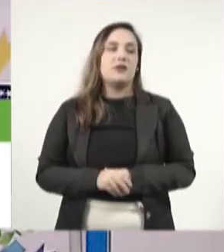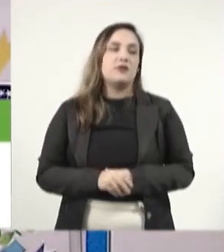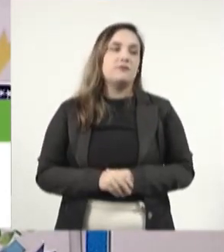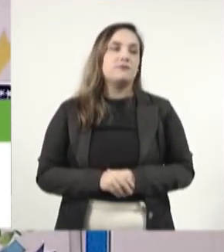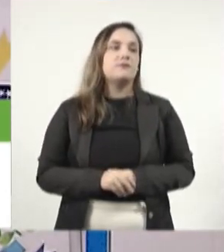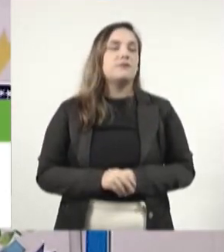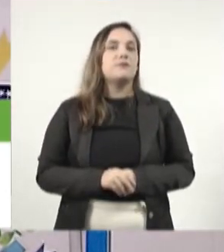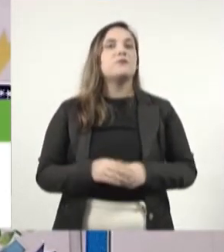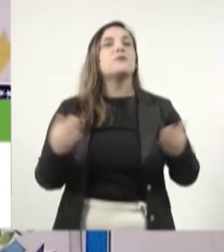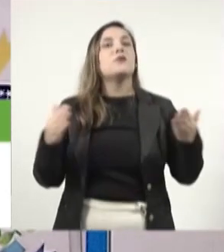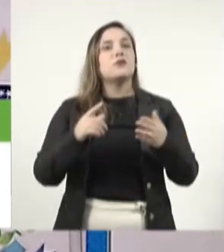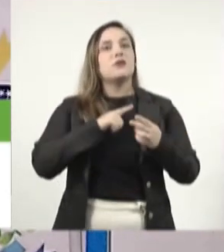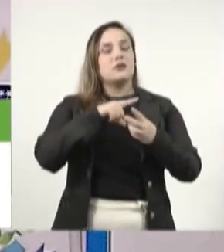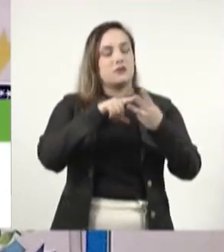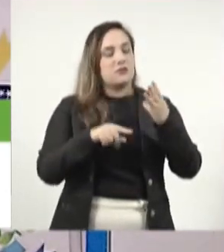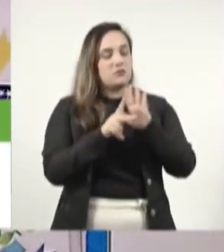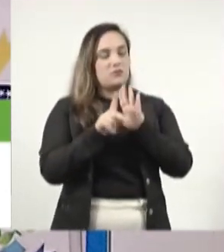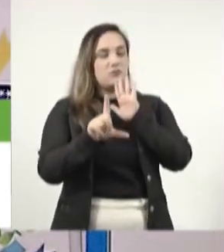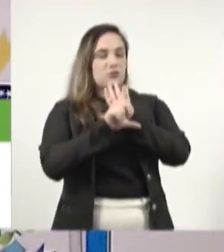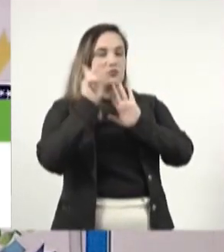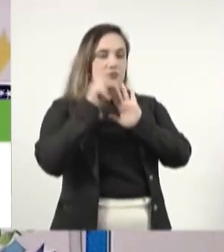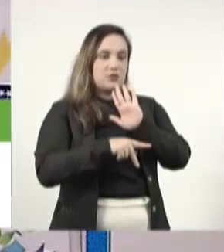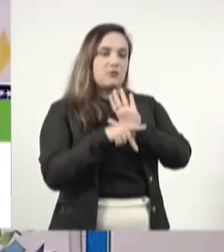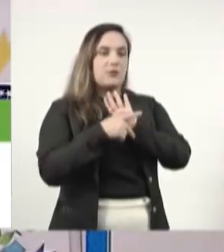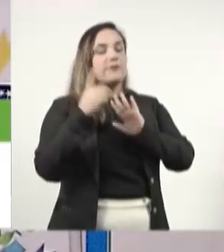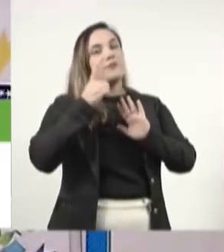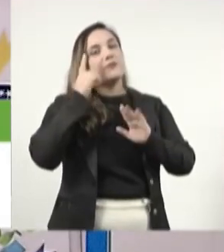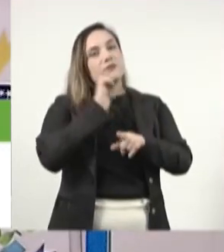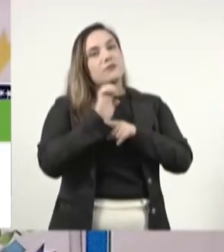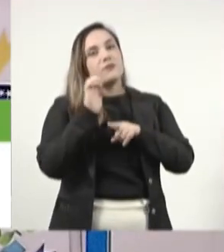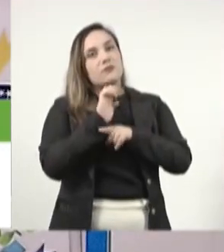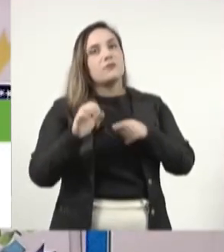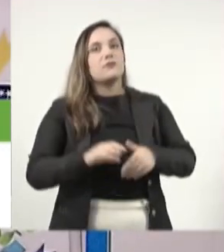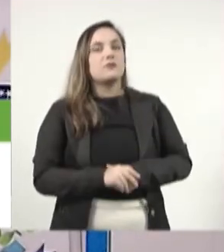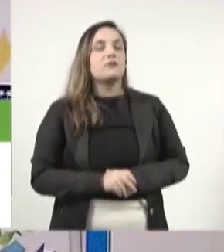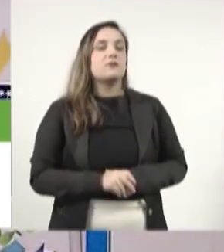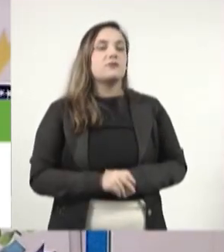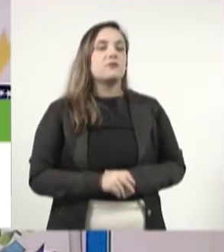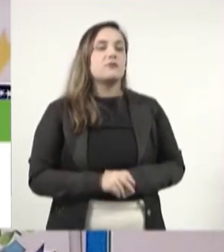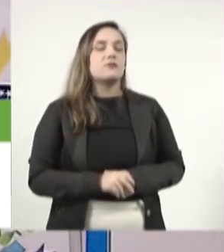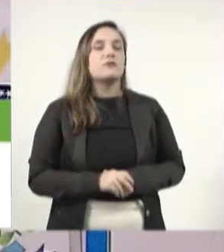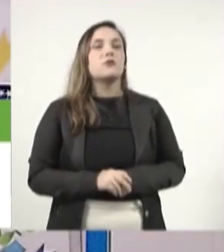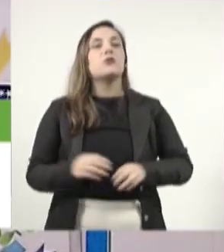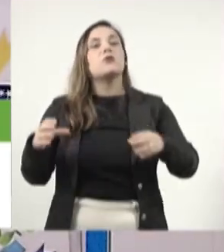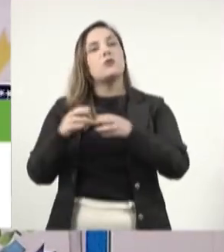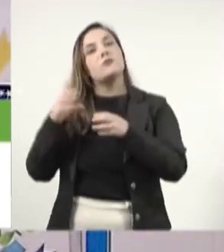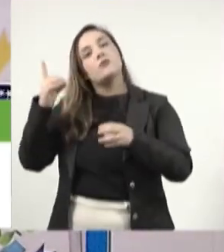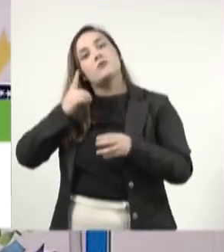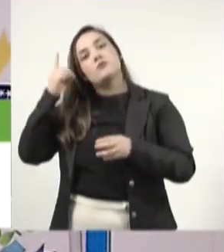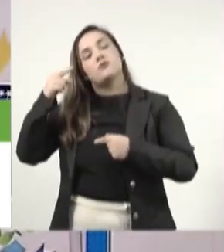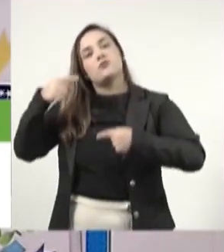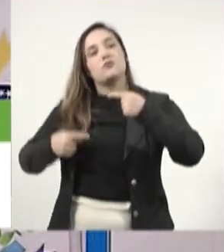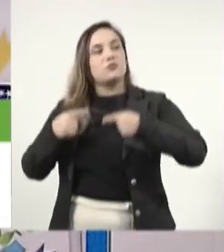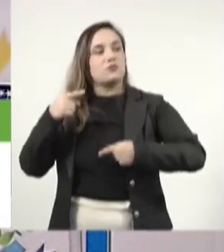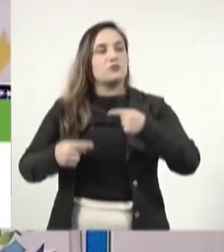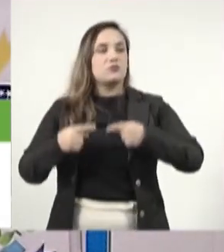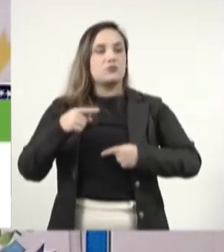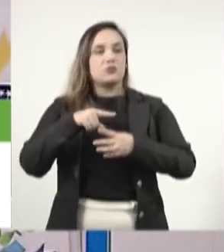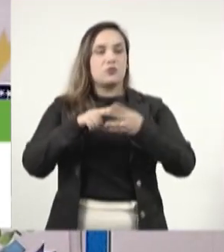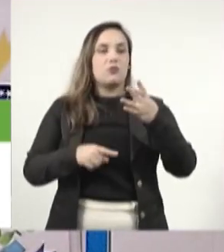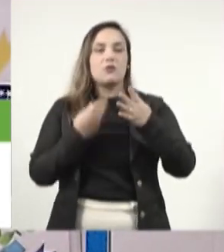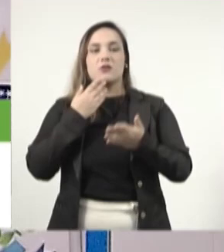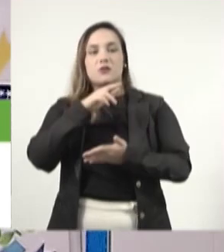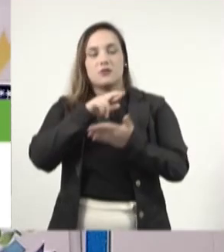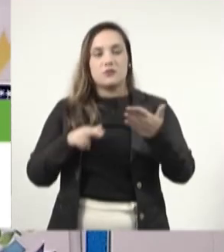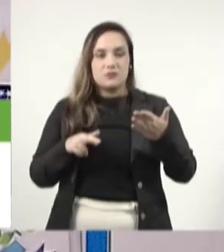desses 3 projetos de lei que foram votados hoje pelos deputados estaduais, os parlamentares discutiram sobre 4